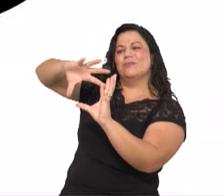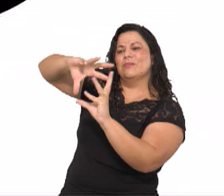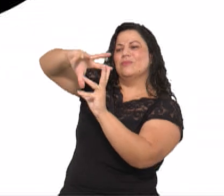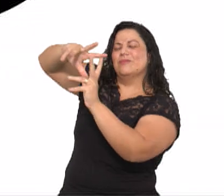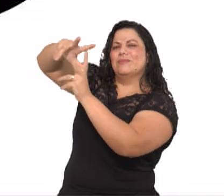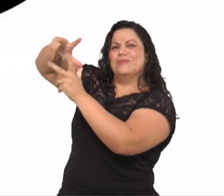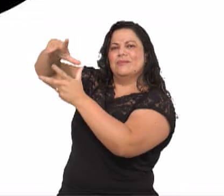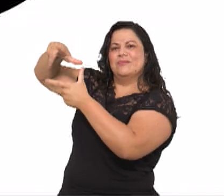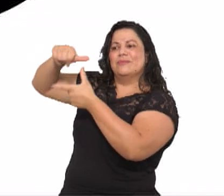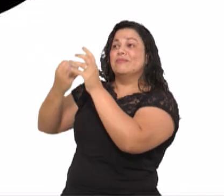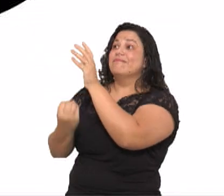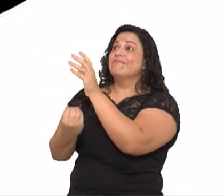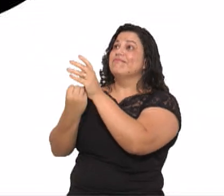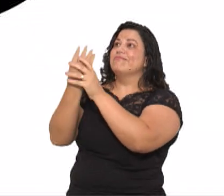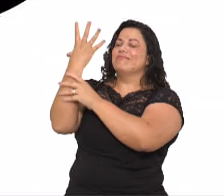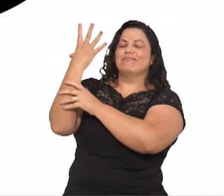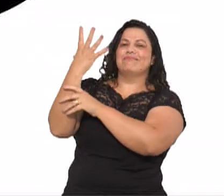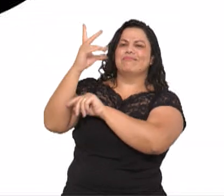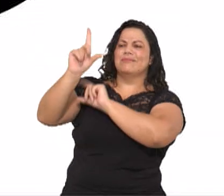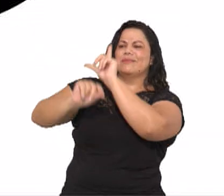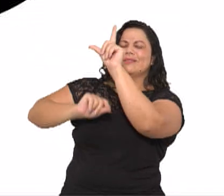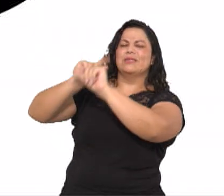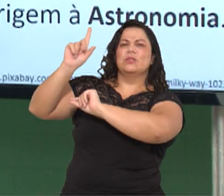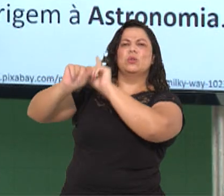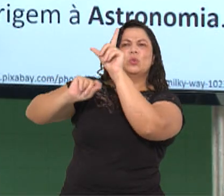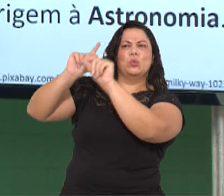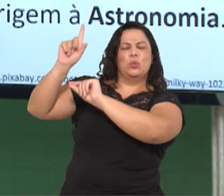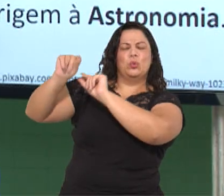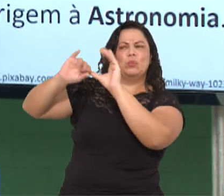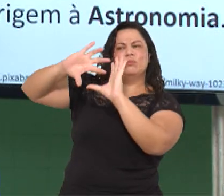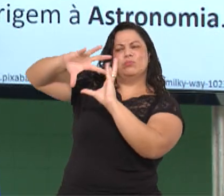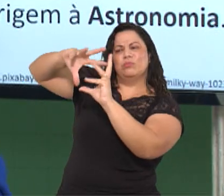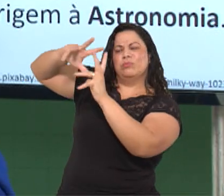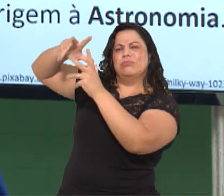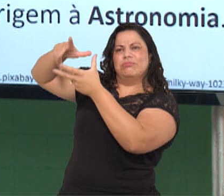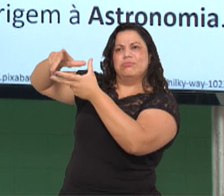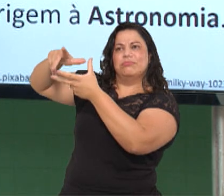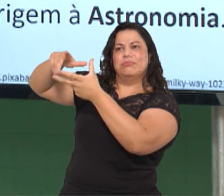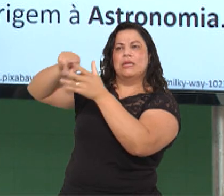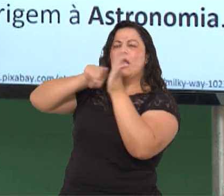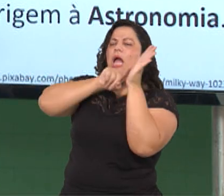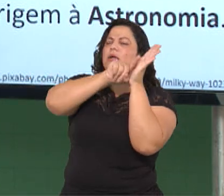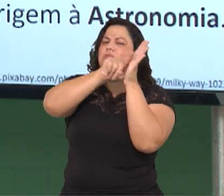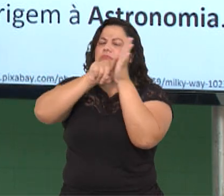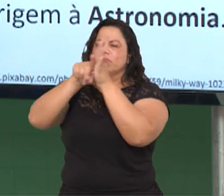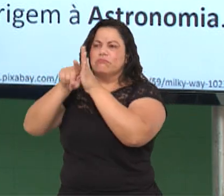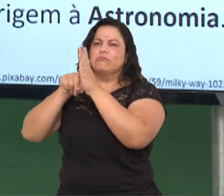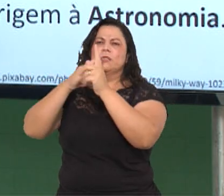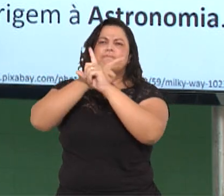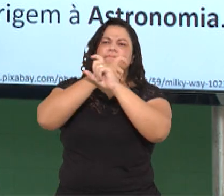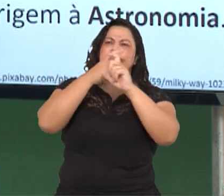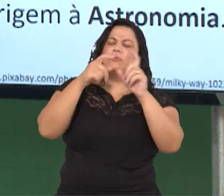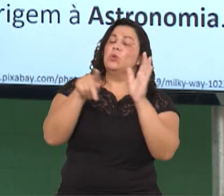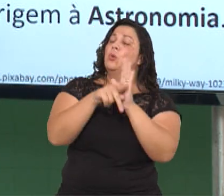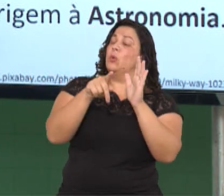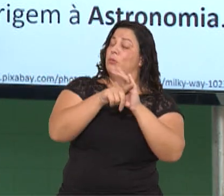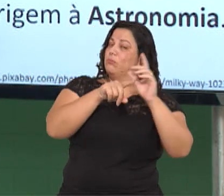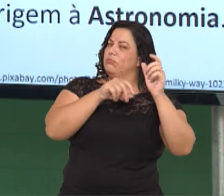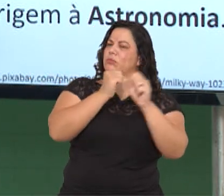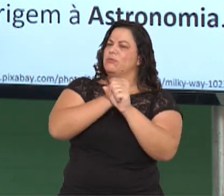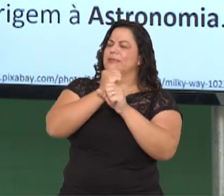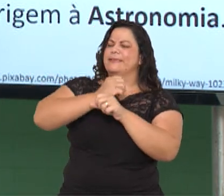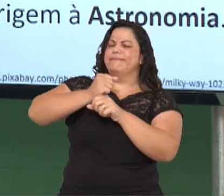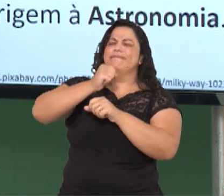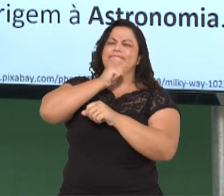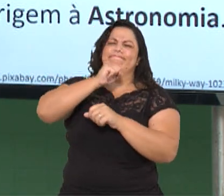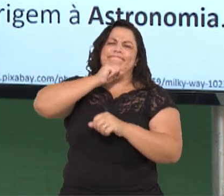astros deu origem à astronomia. Então, a astronomia é uma ciência muito antiga, onde pelas